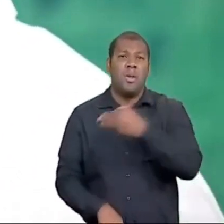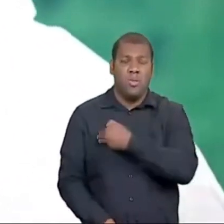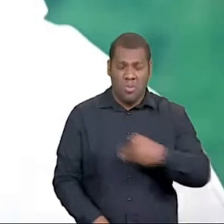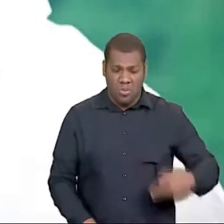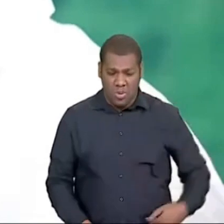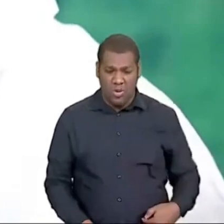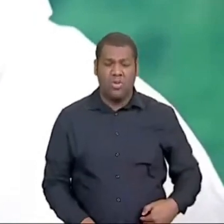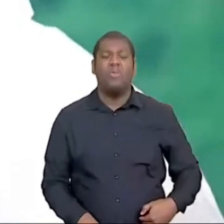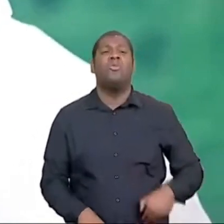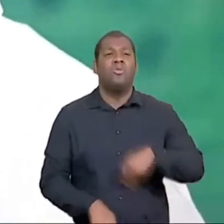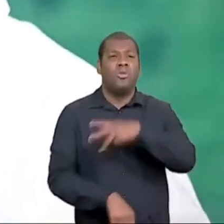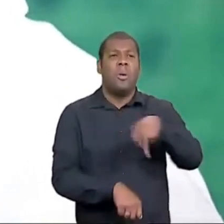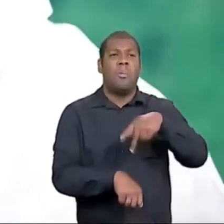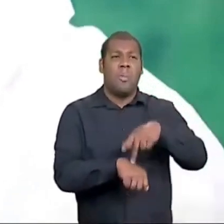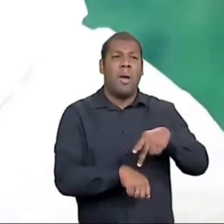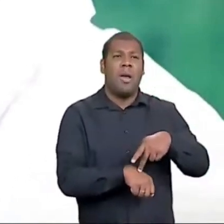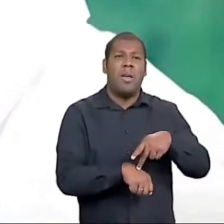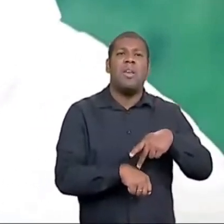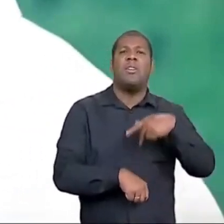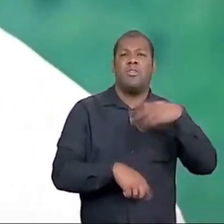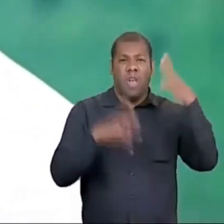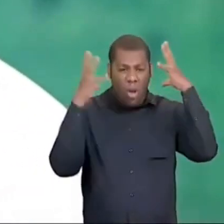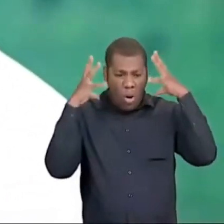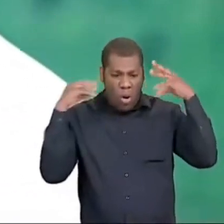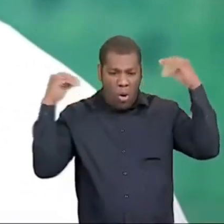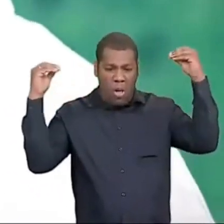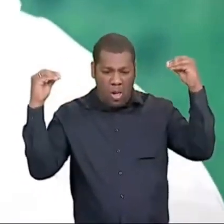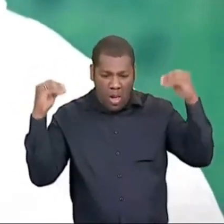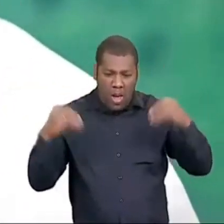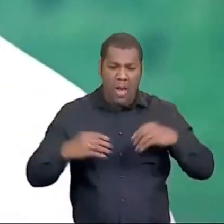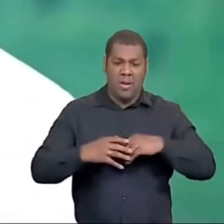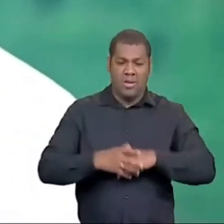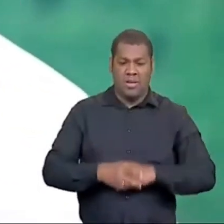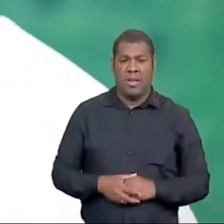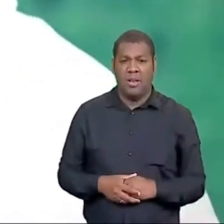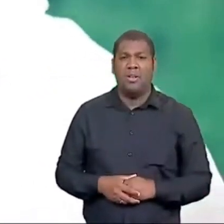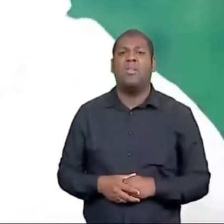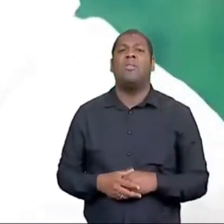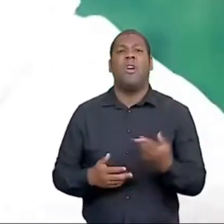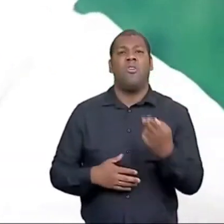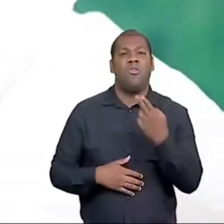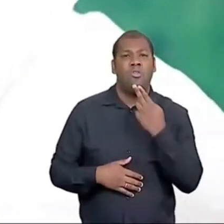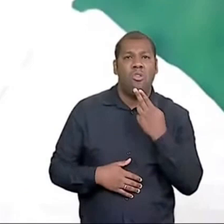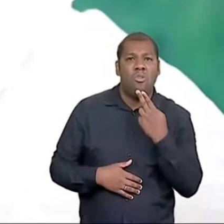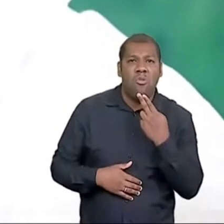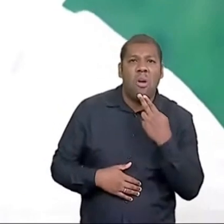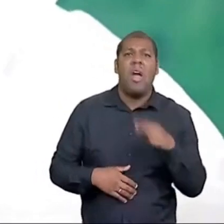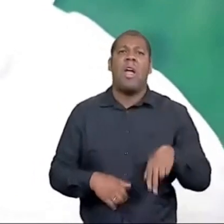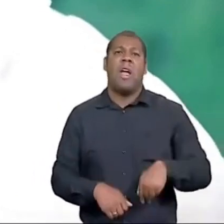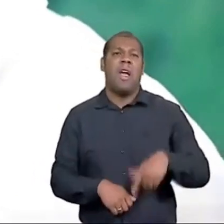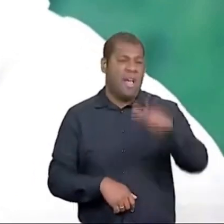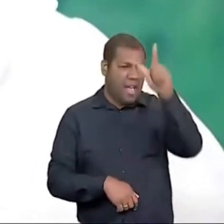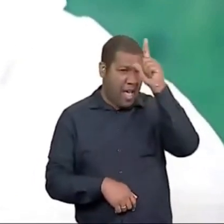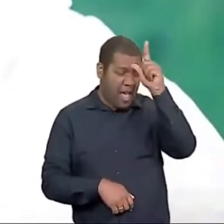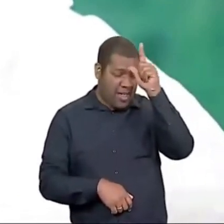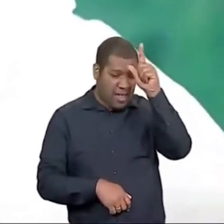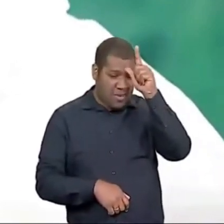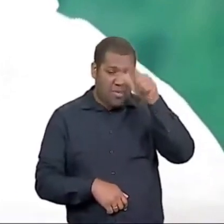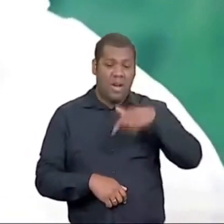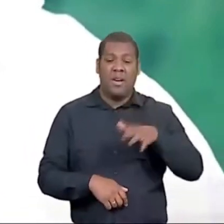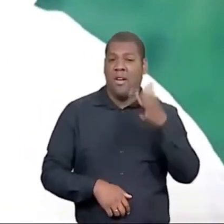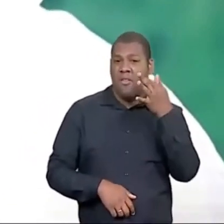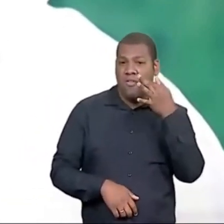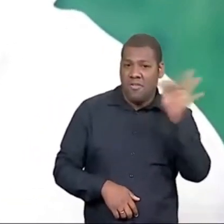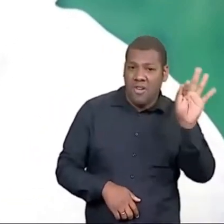da Holanda, tem gente da Noruega, tem gente da Alemanha, tem gente da França, ou seja, para fazer um encontro que